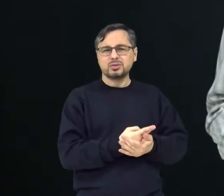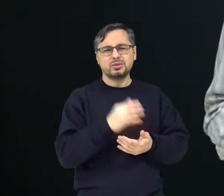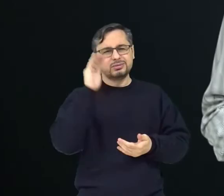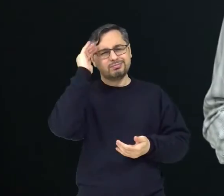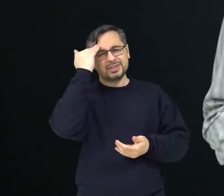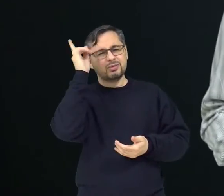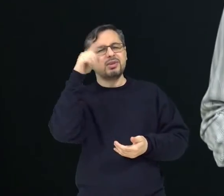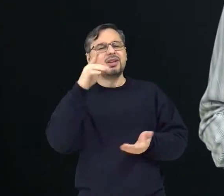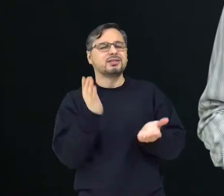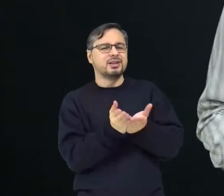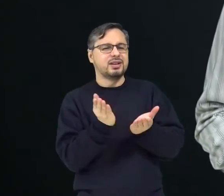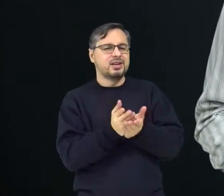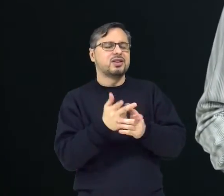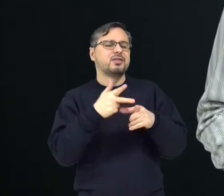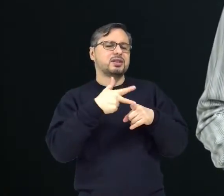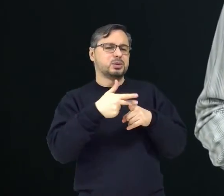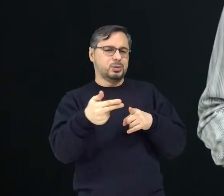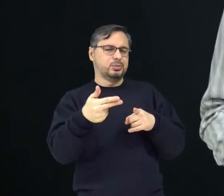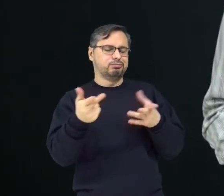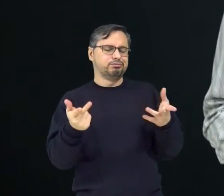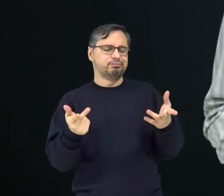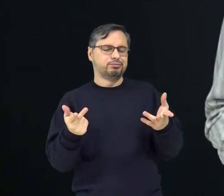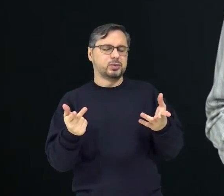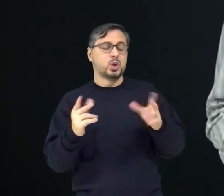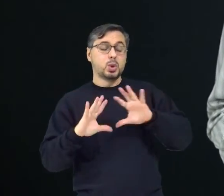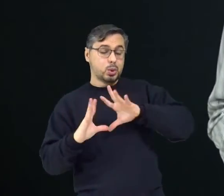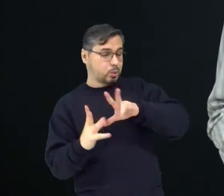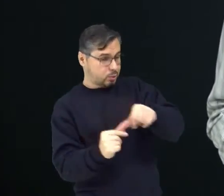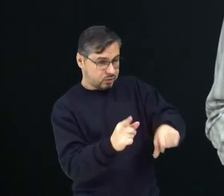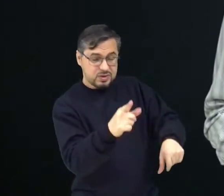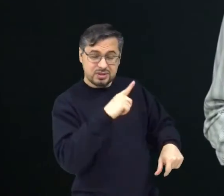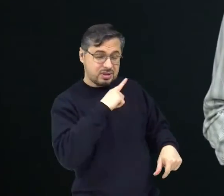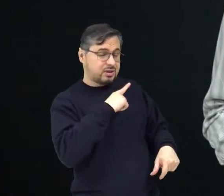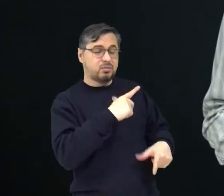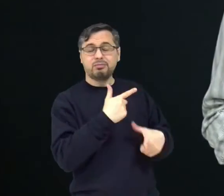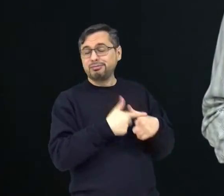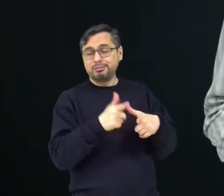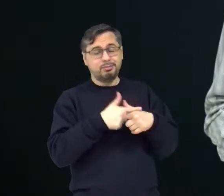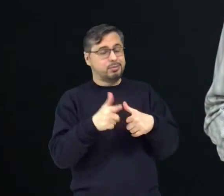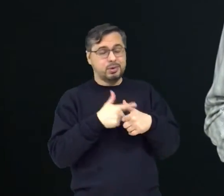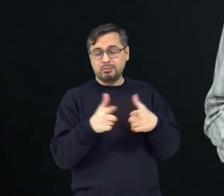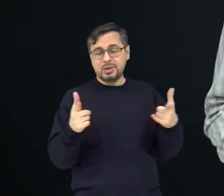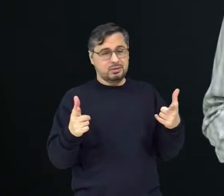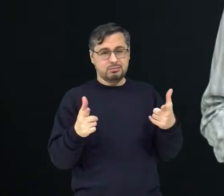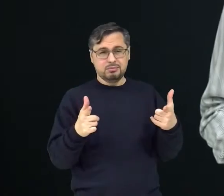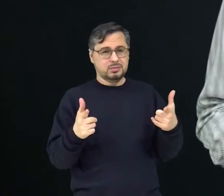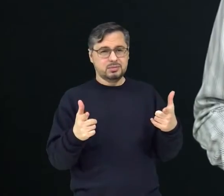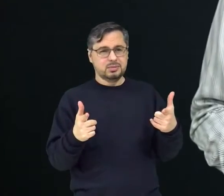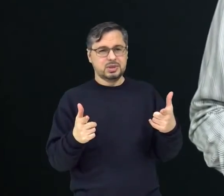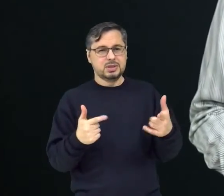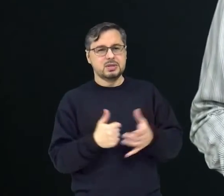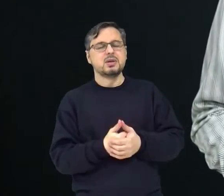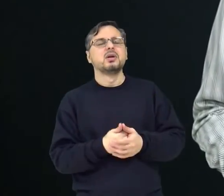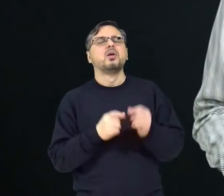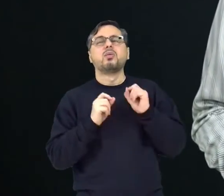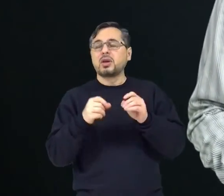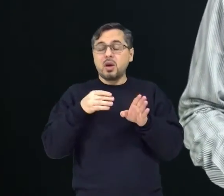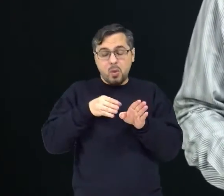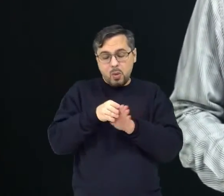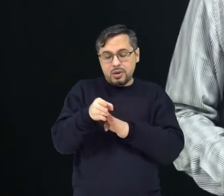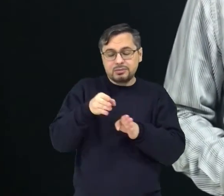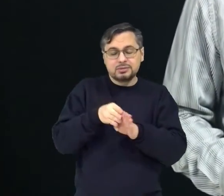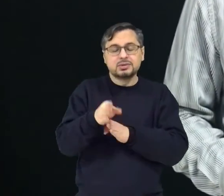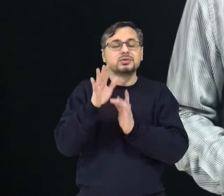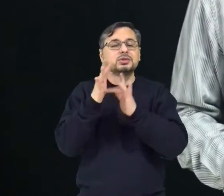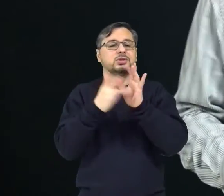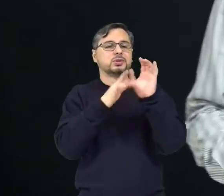um crente vencedor em Cristo Jesus. No mundo tereis aflições. Ponto. Qual é a orientação de Jesus? Tenha bom